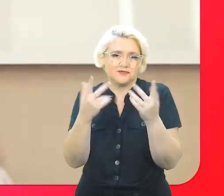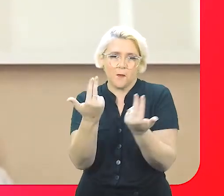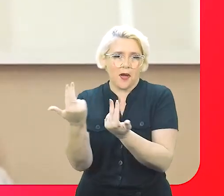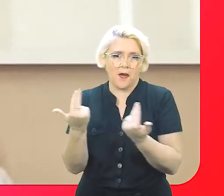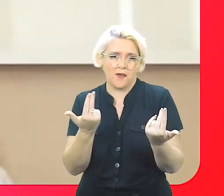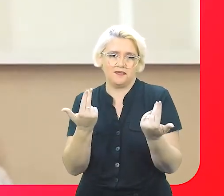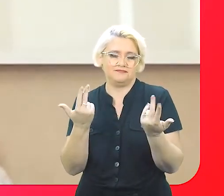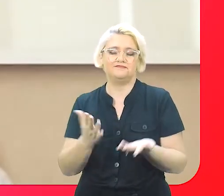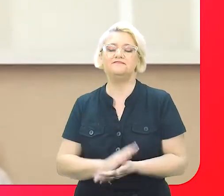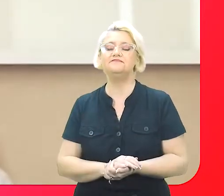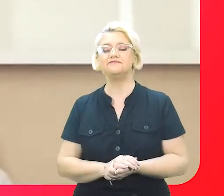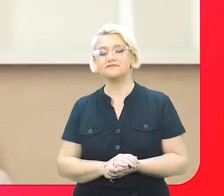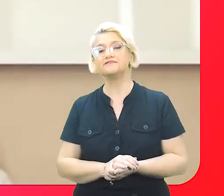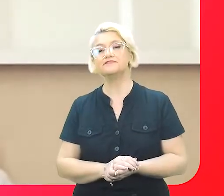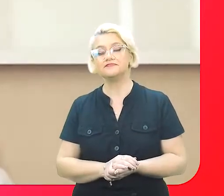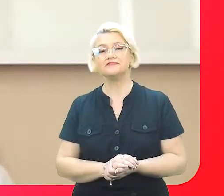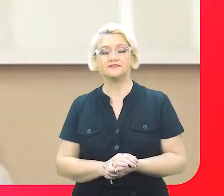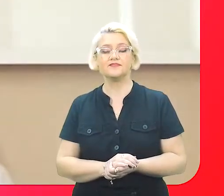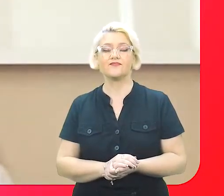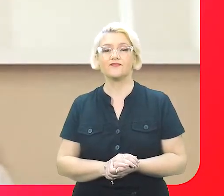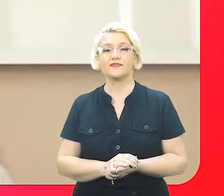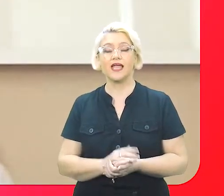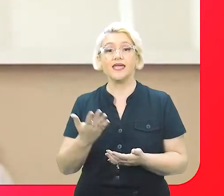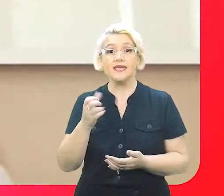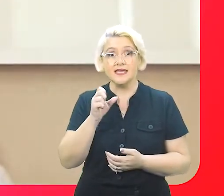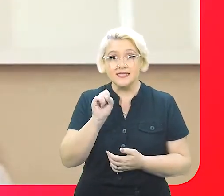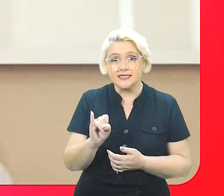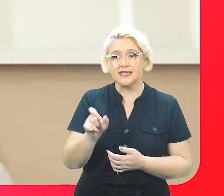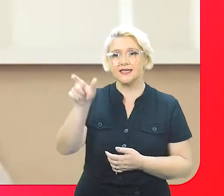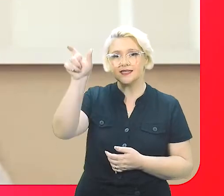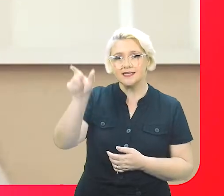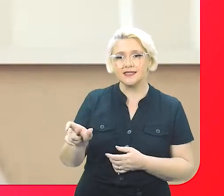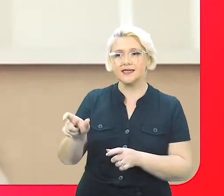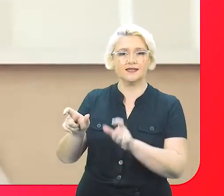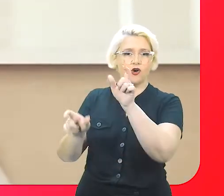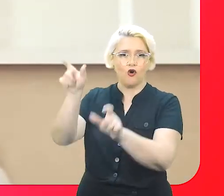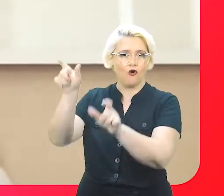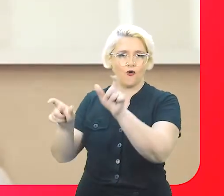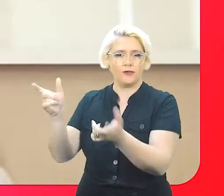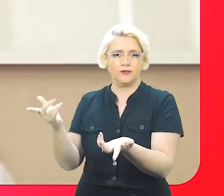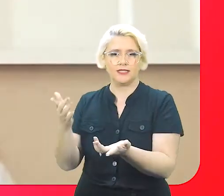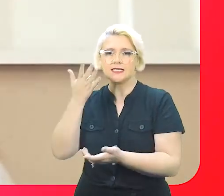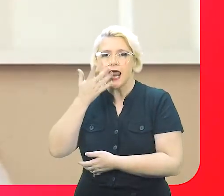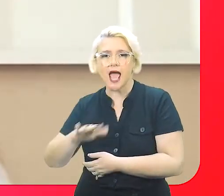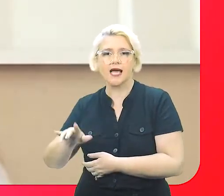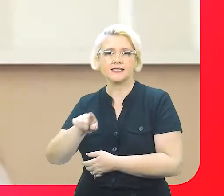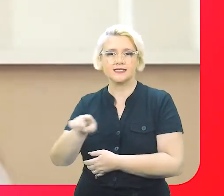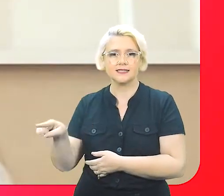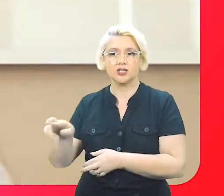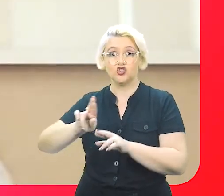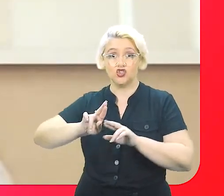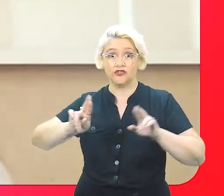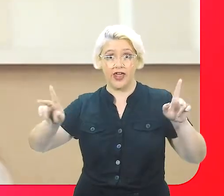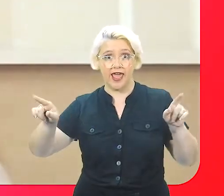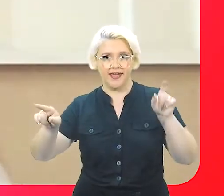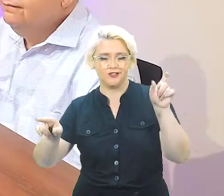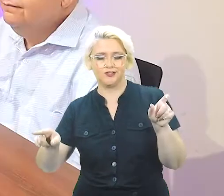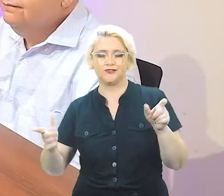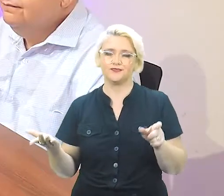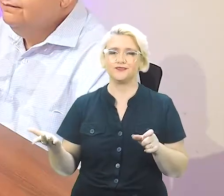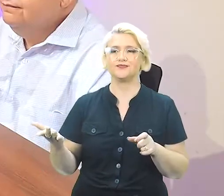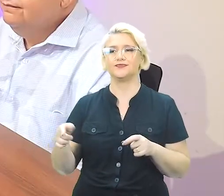regular e comum. E as outras, as